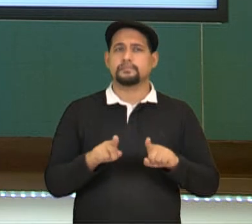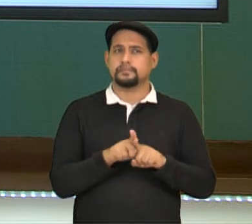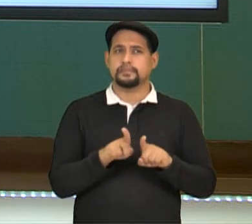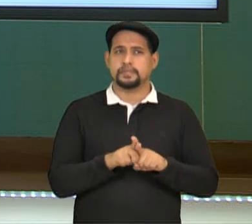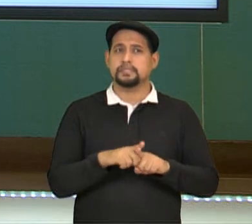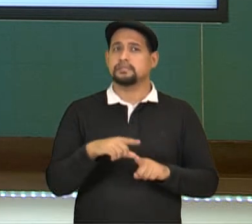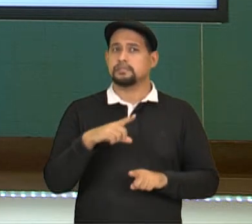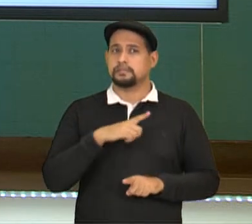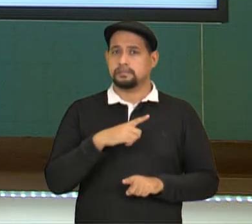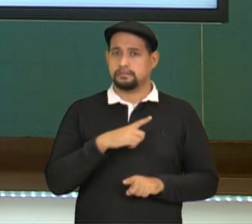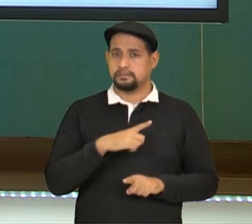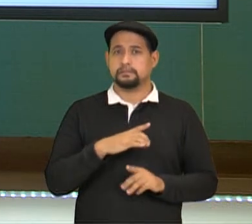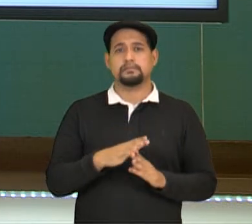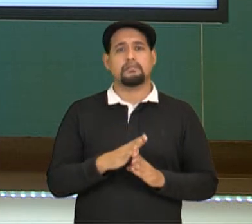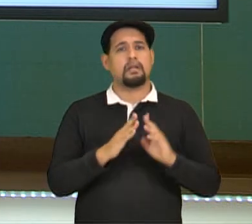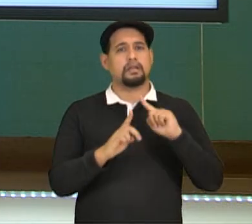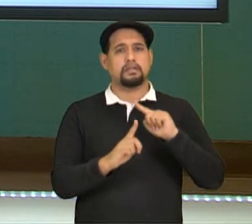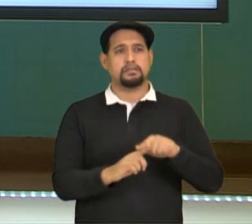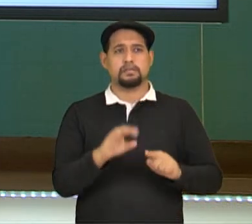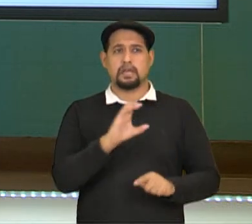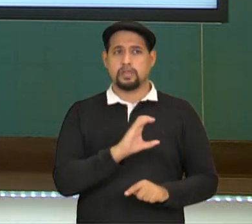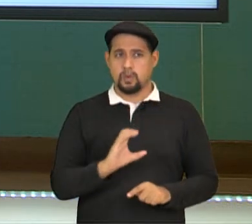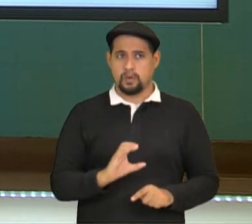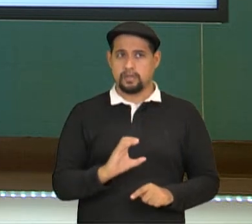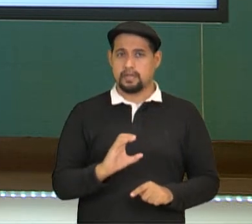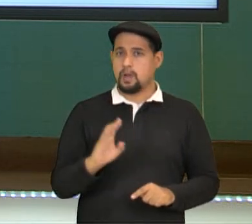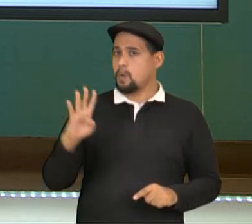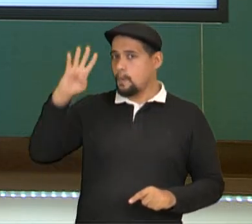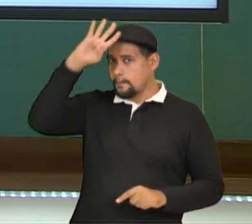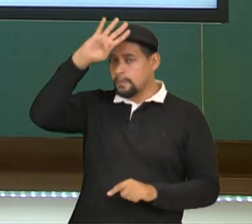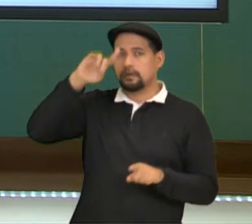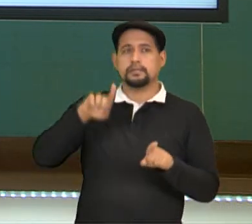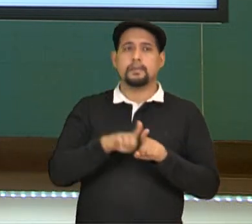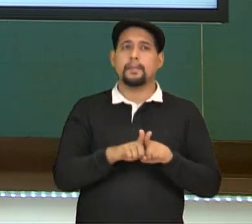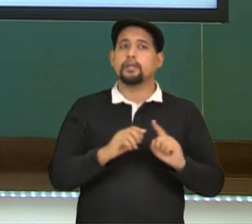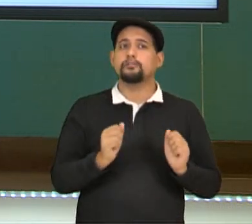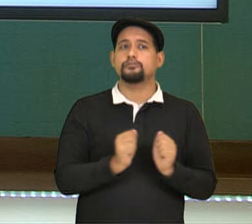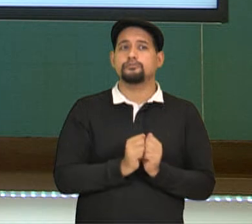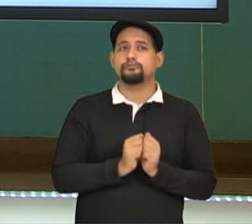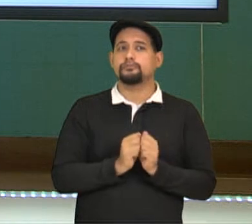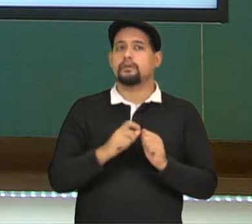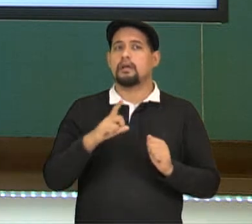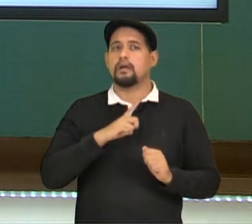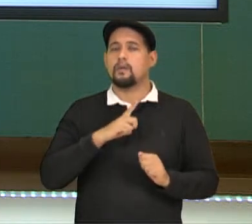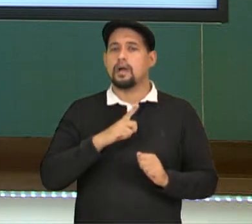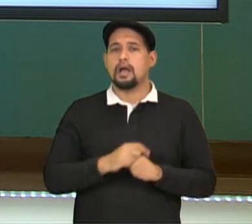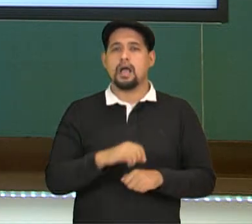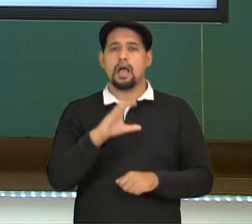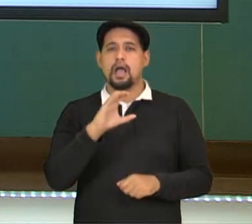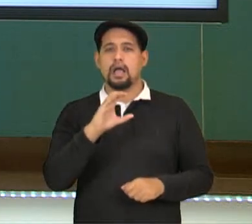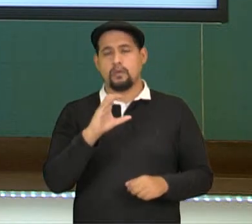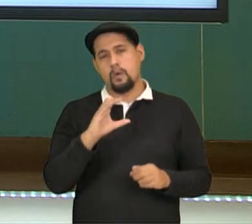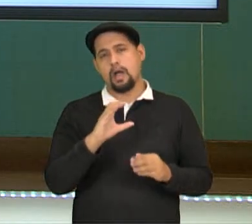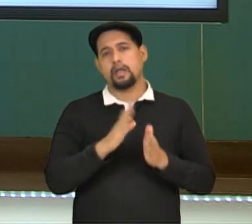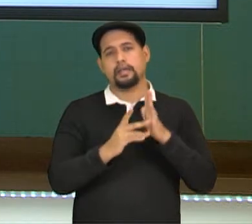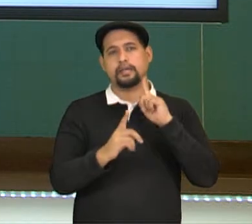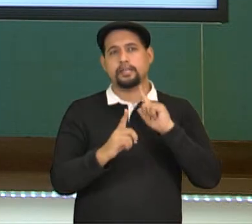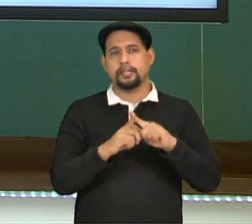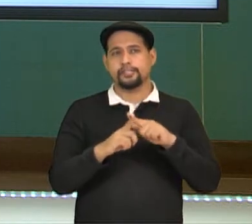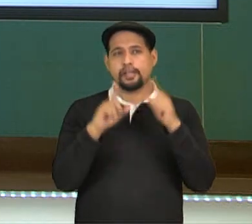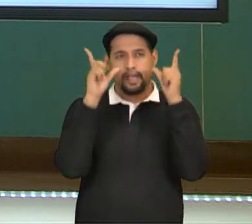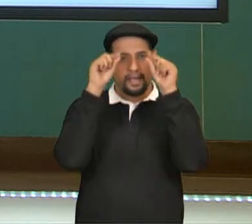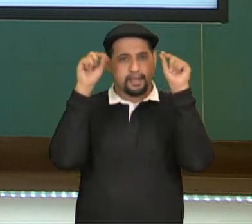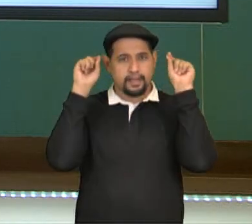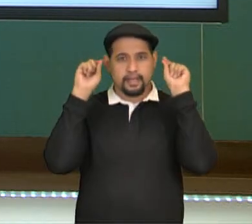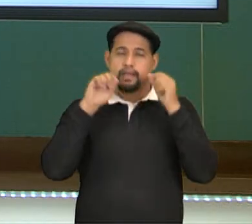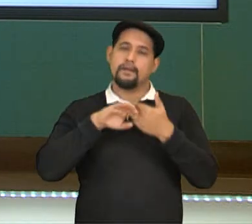Católica Apostólica Romana e essa é a Igreja Cristã Ortodoxa Grega com as relações cada vez mais distantes. Então essas relações cada vez